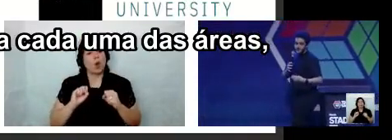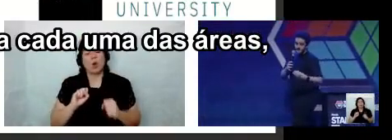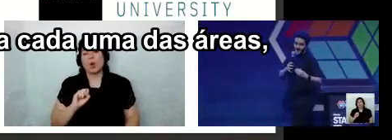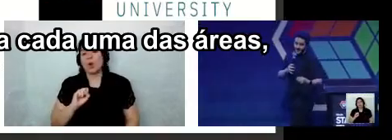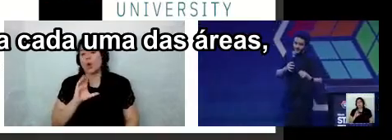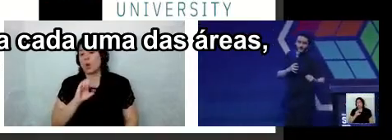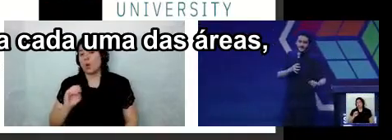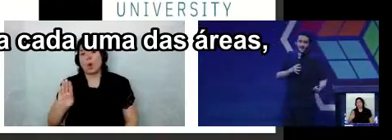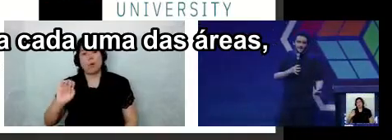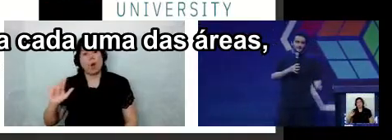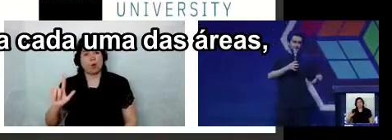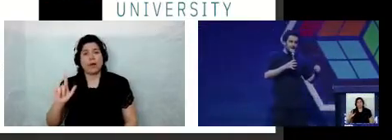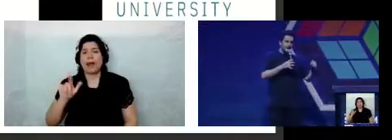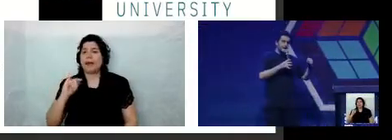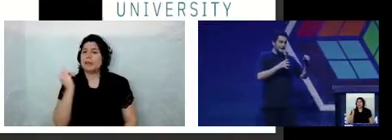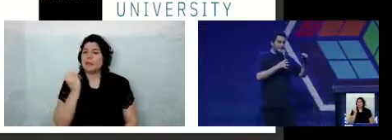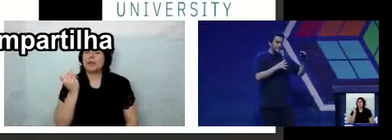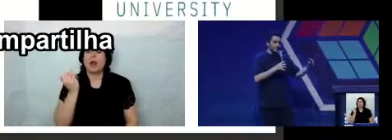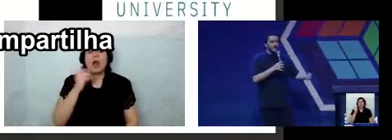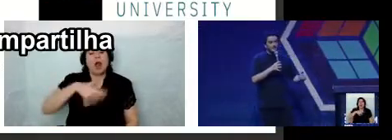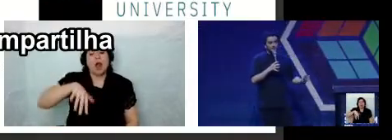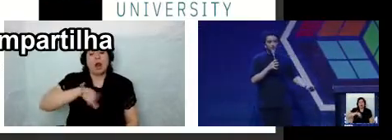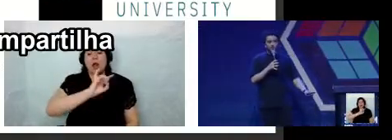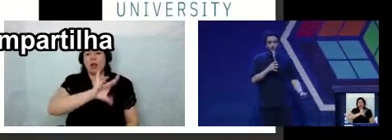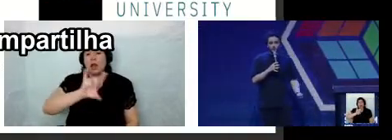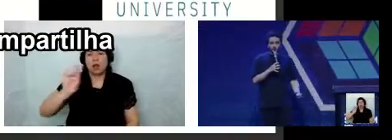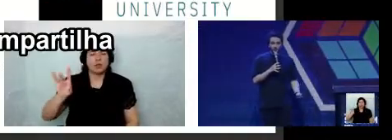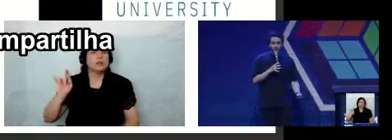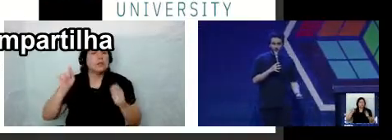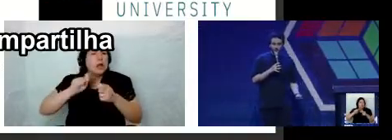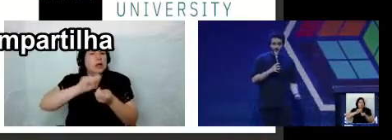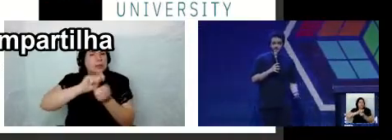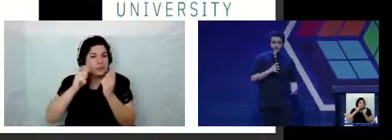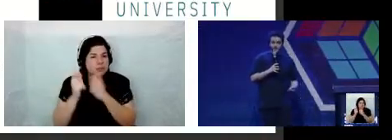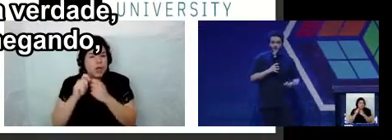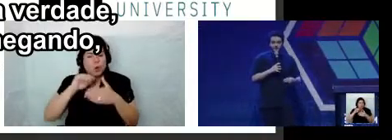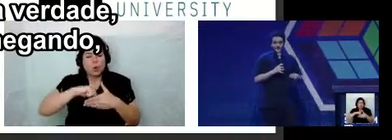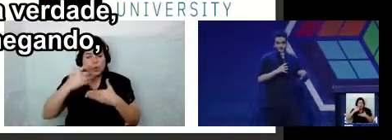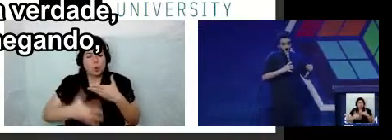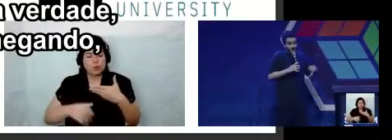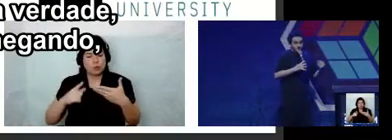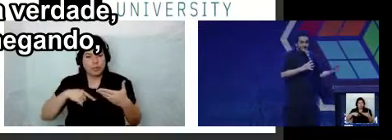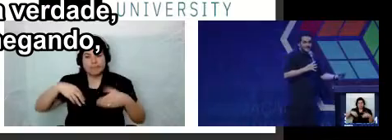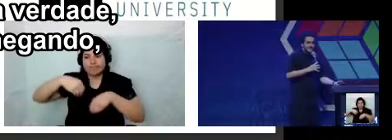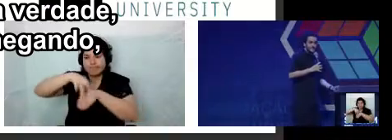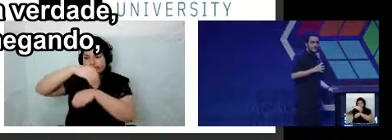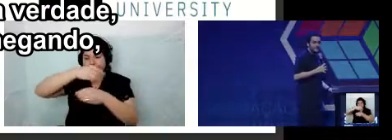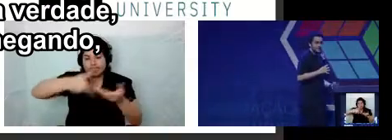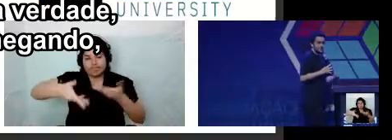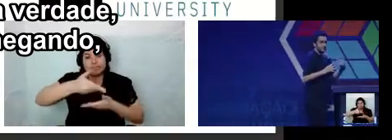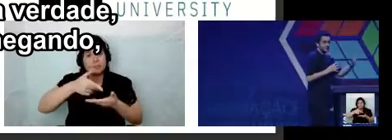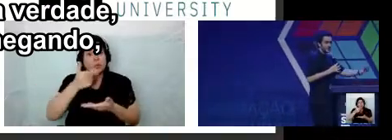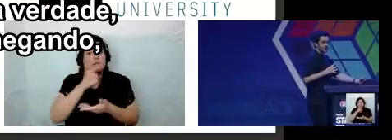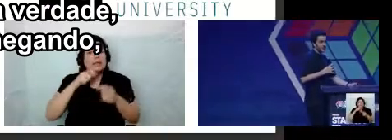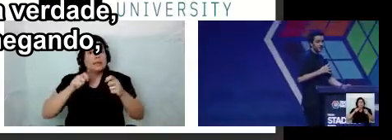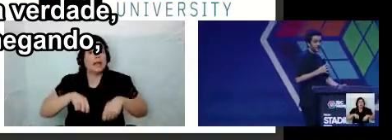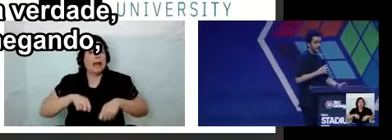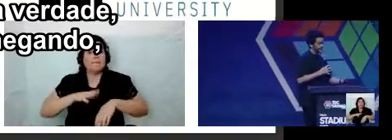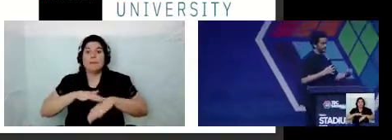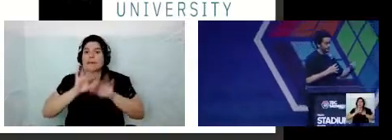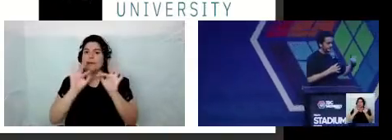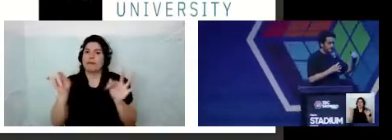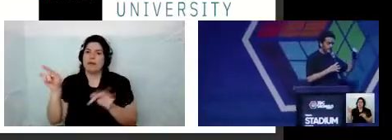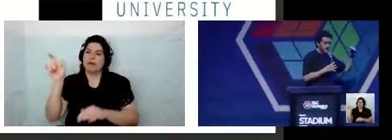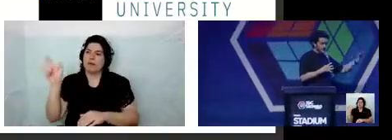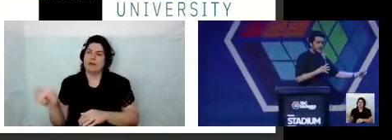importante que a gente, para cada uma das áreas, personalize o conteúdo que compartilha, para que fique mais simples, na verdade, para o engenheiro que está